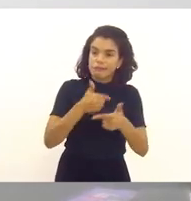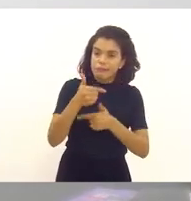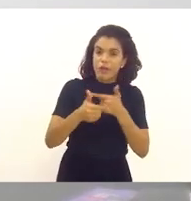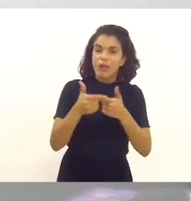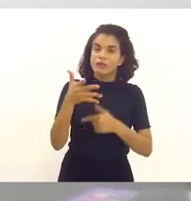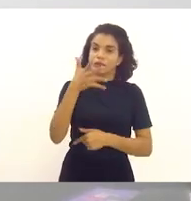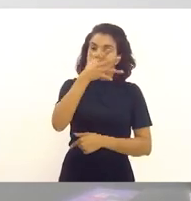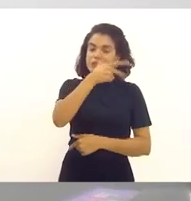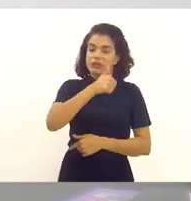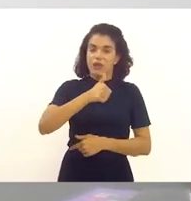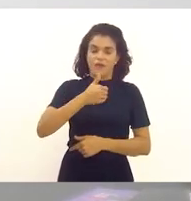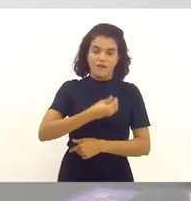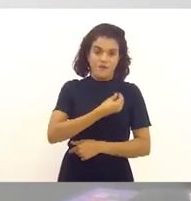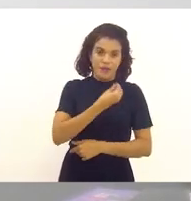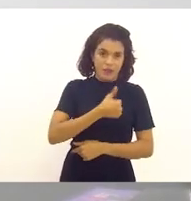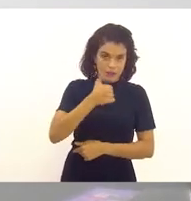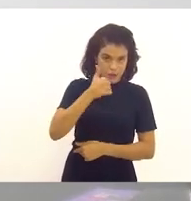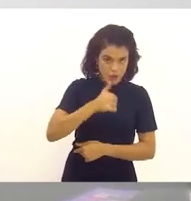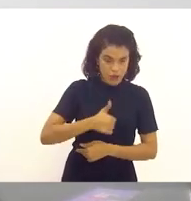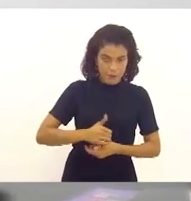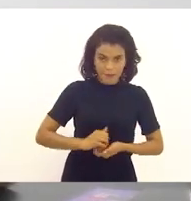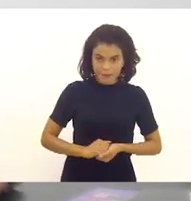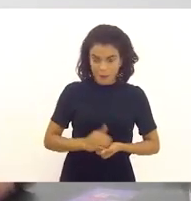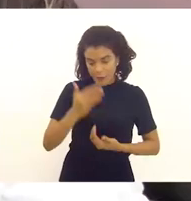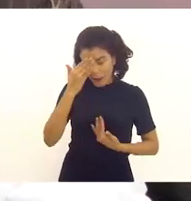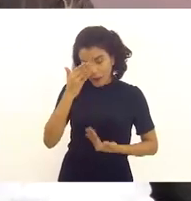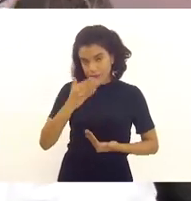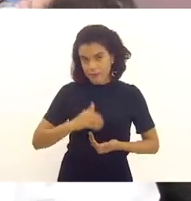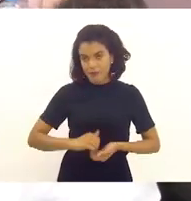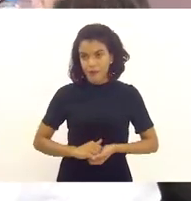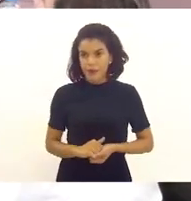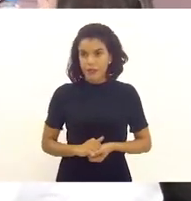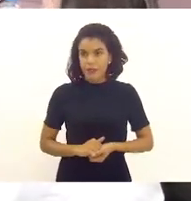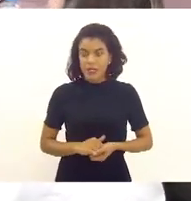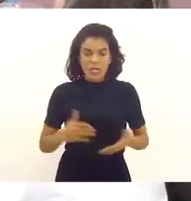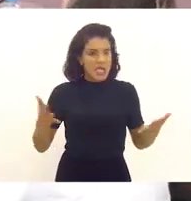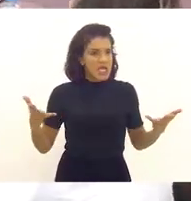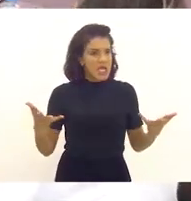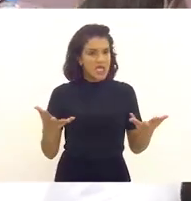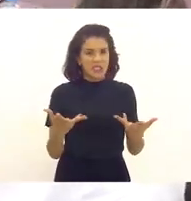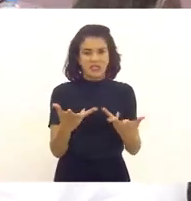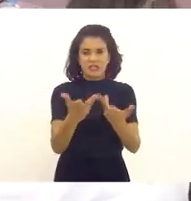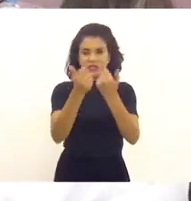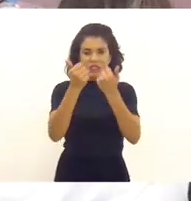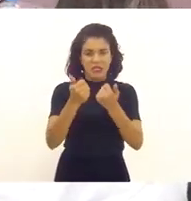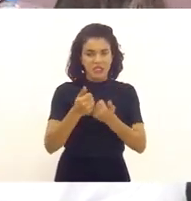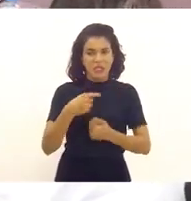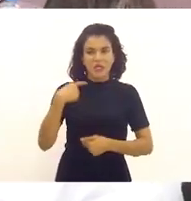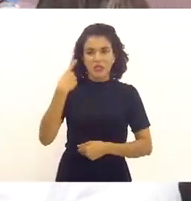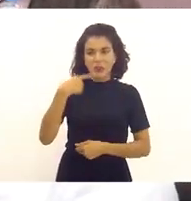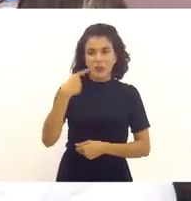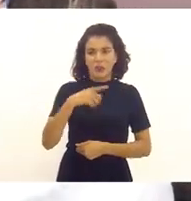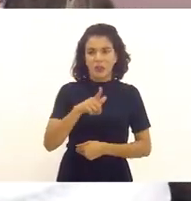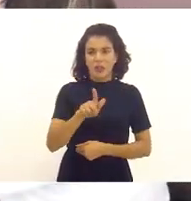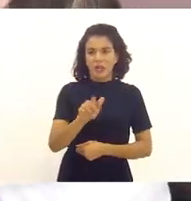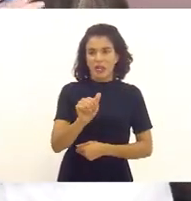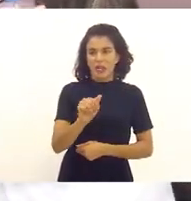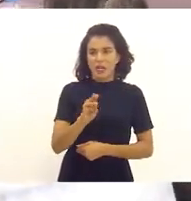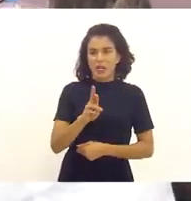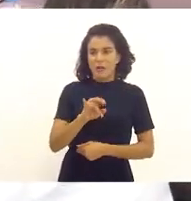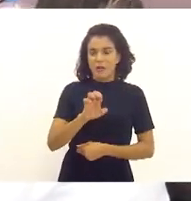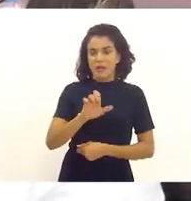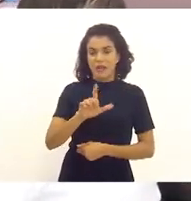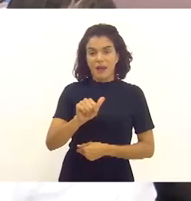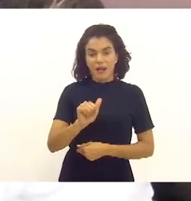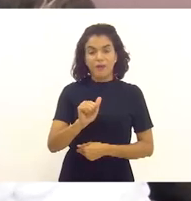salvar vidas como eu falei muito obrigada excelente doutora Gabriela excelente